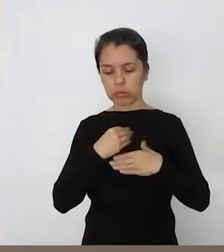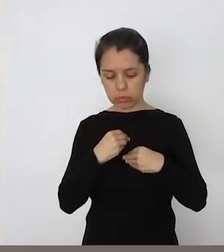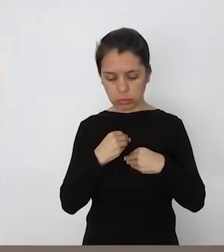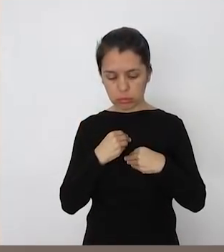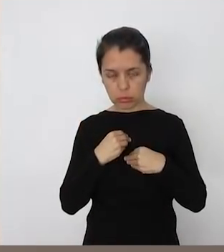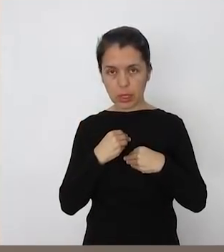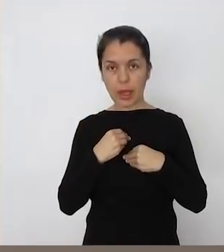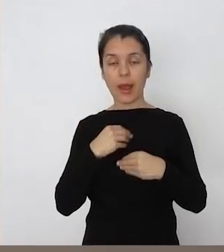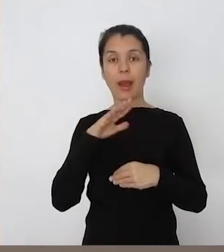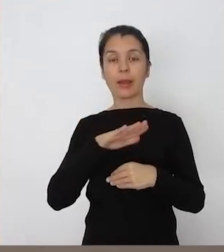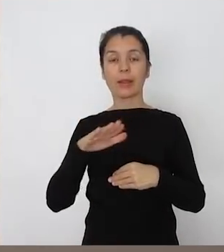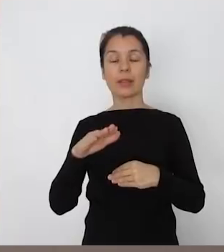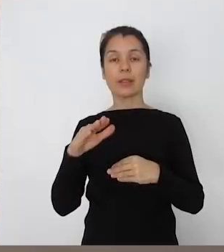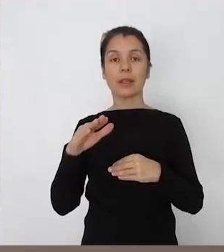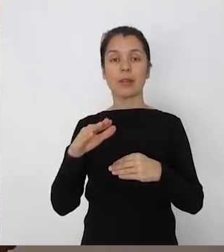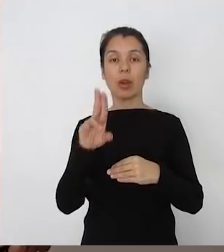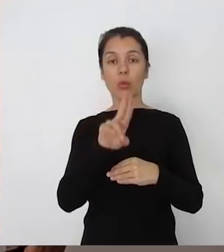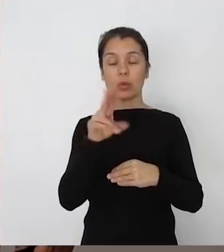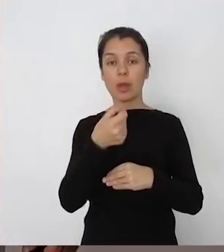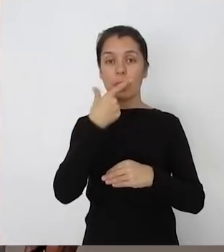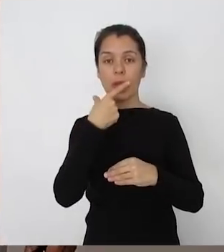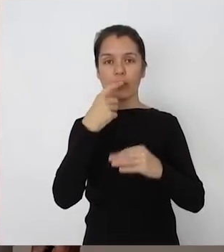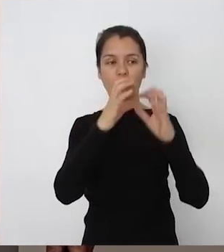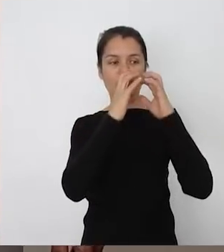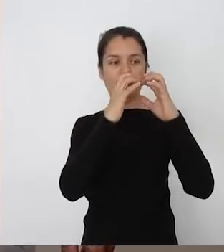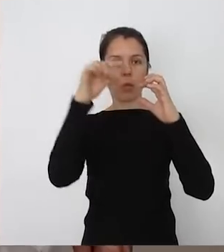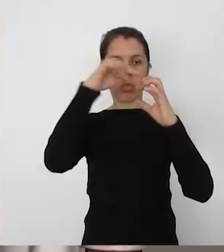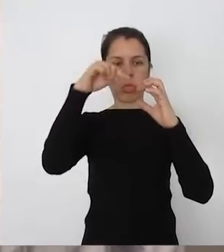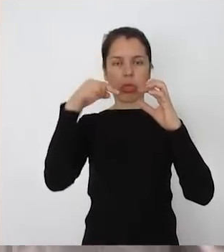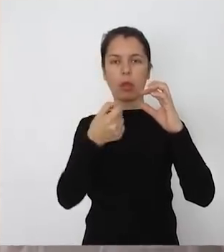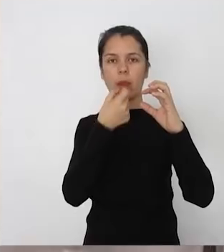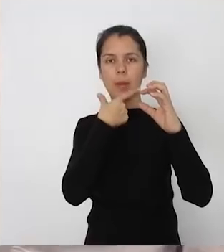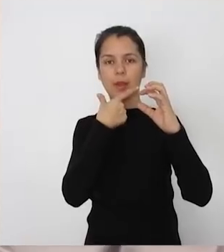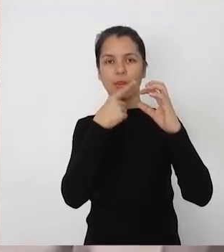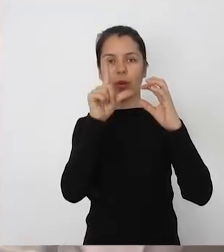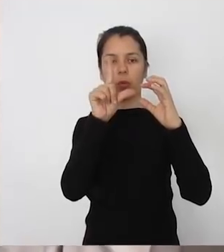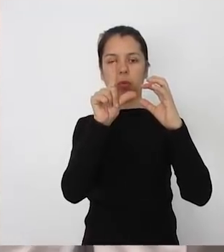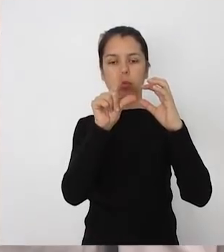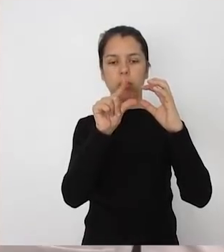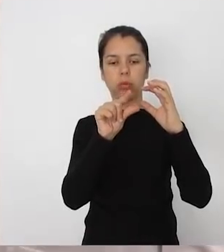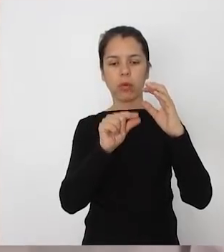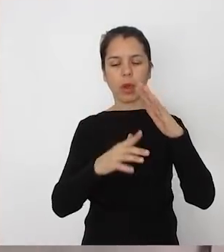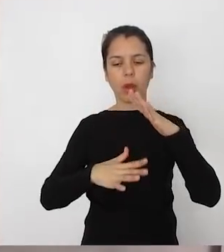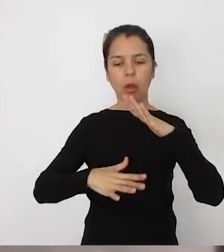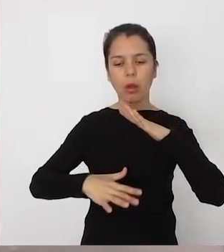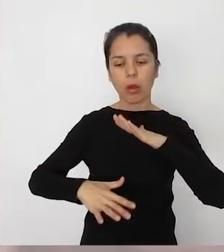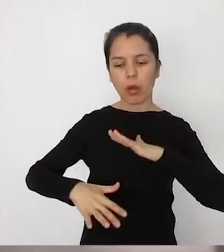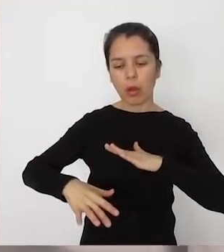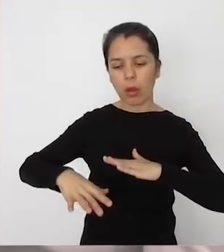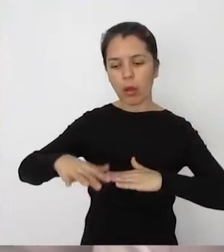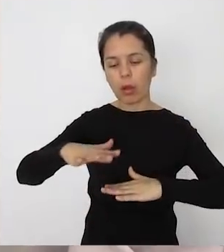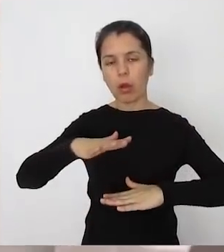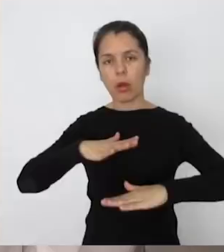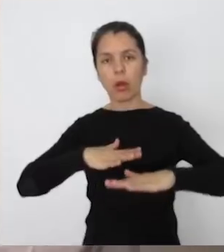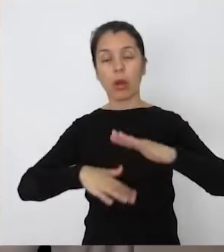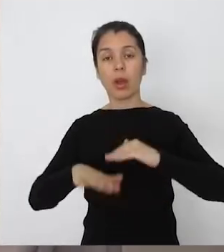aquela criança que vai tremer, né? Essa movimentação de tremor tem uma relação intrínseca com a diminuição dopaminérgica ali, que é obrigada para a